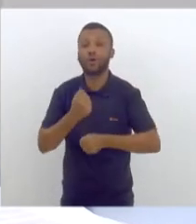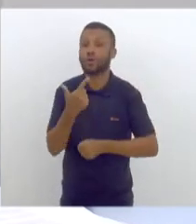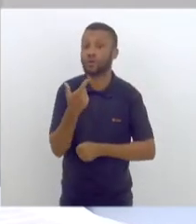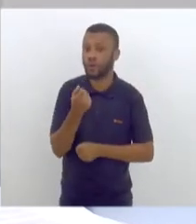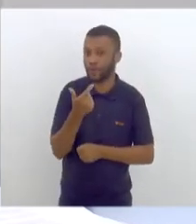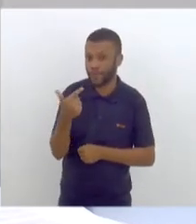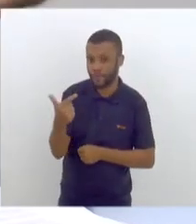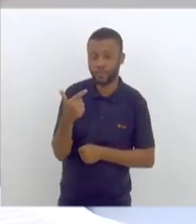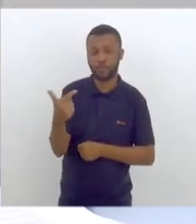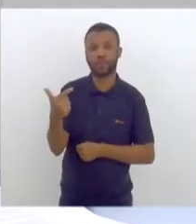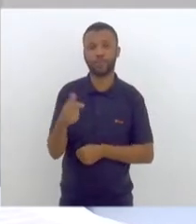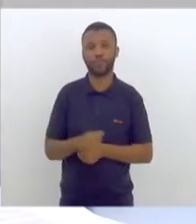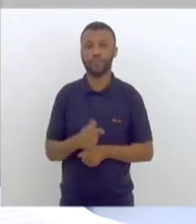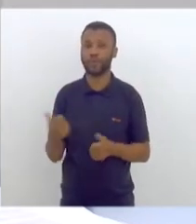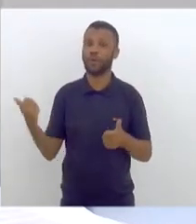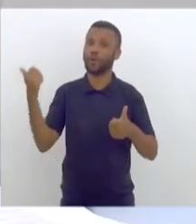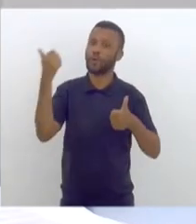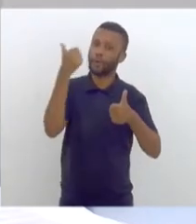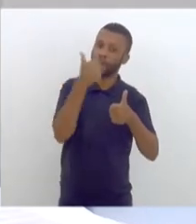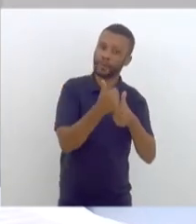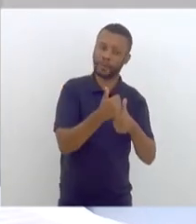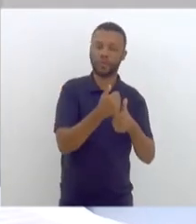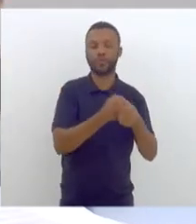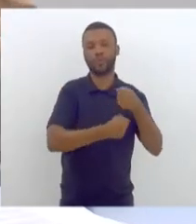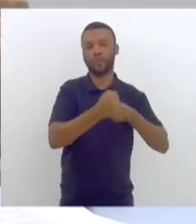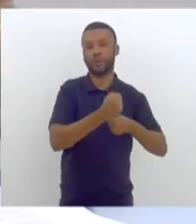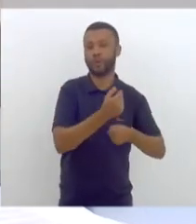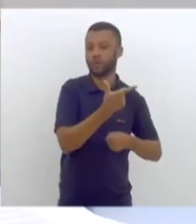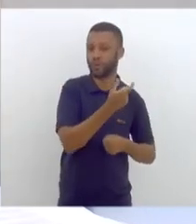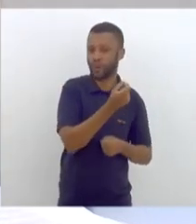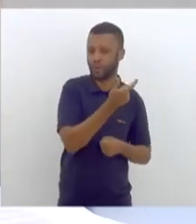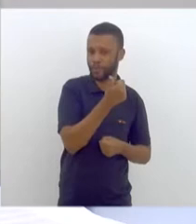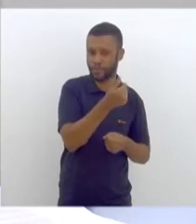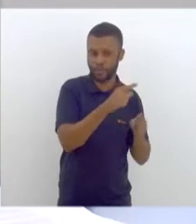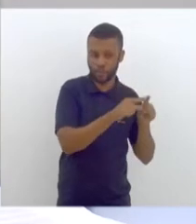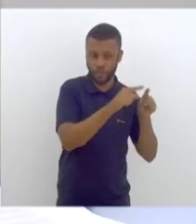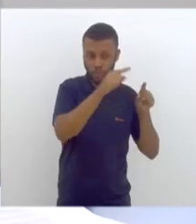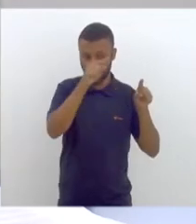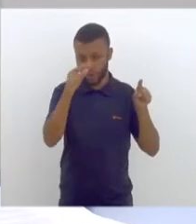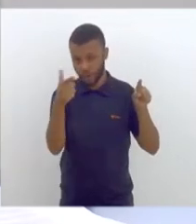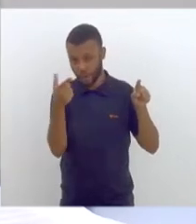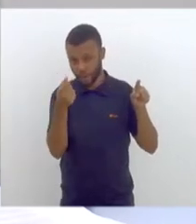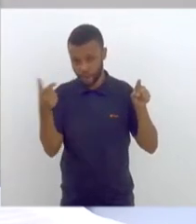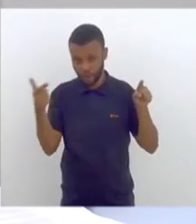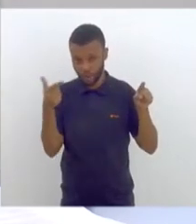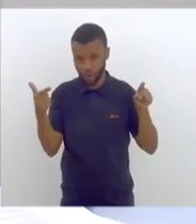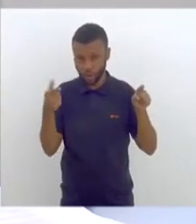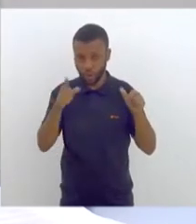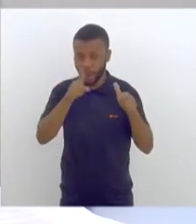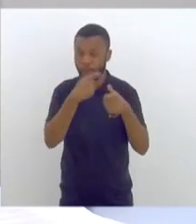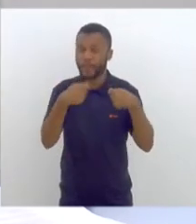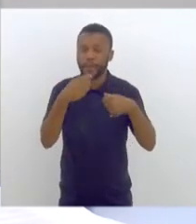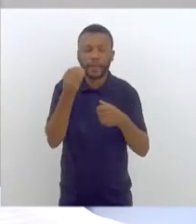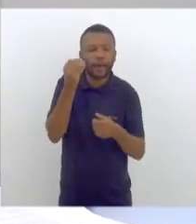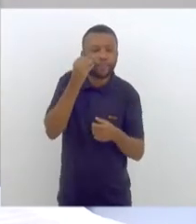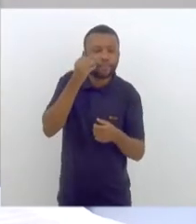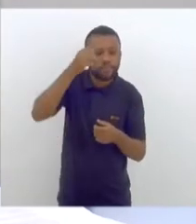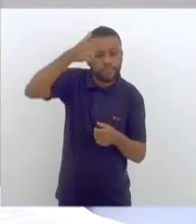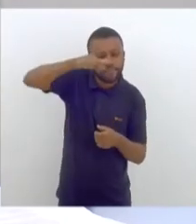compensando 21 compensando no ano de 22 tem que primeiro apurar tudo para depois compensar